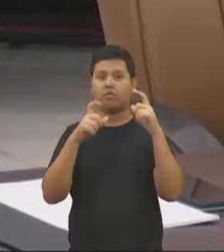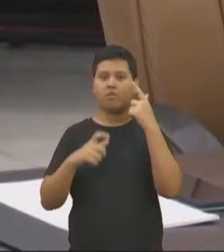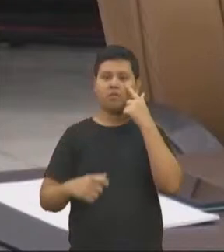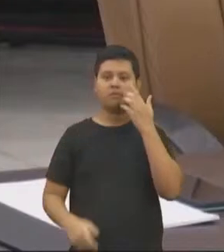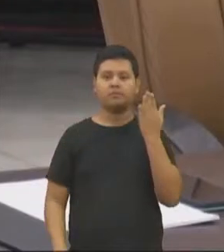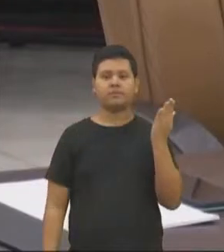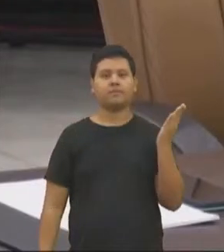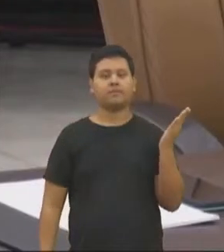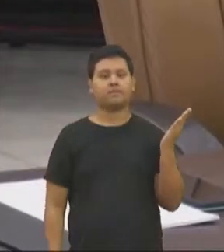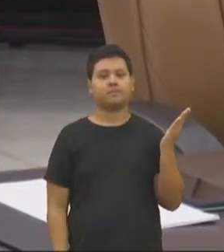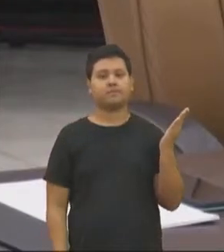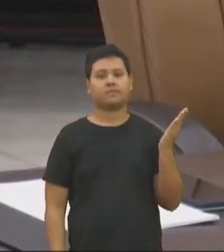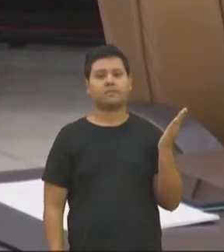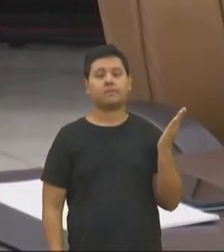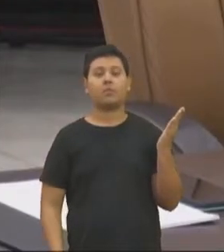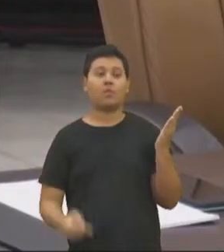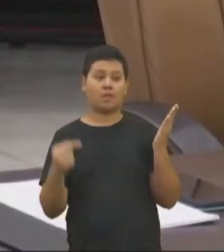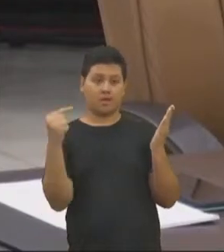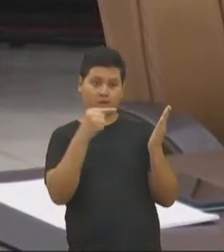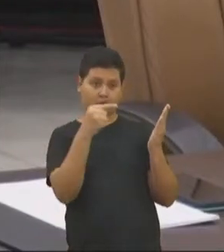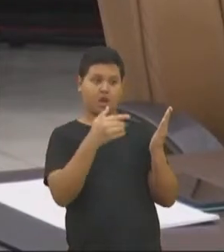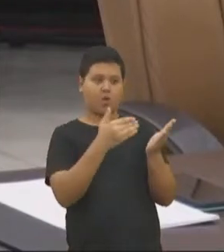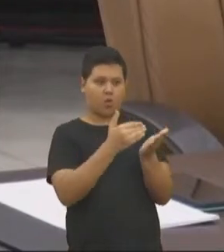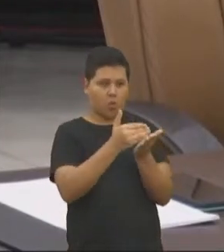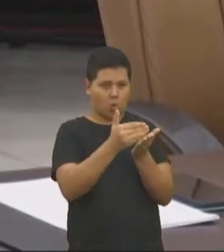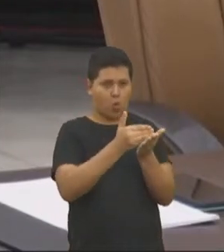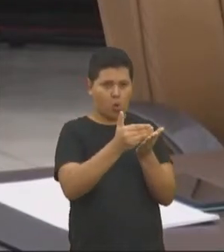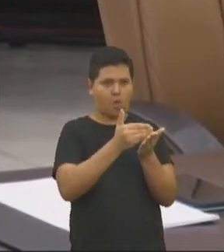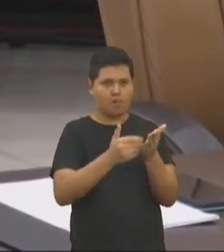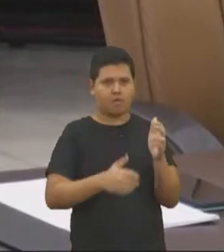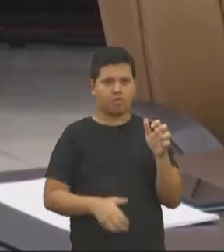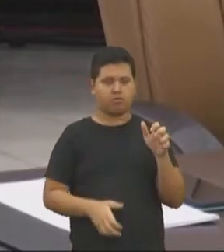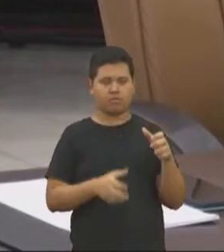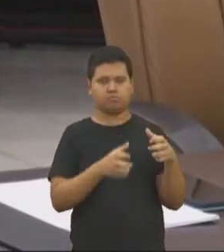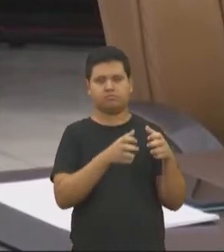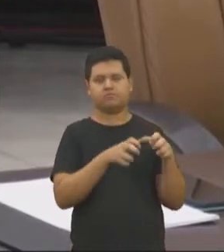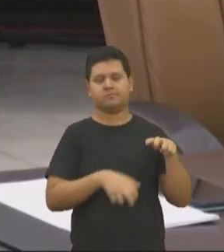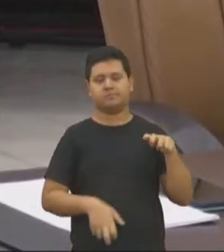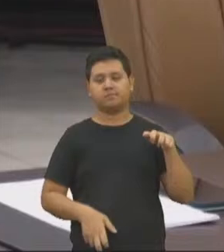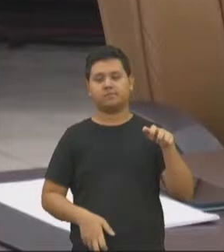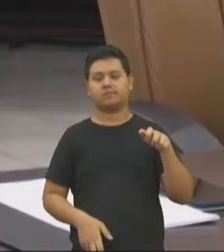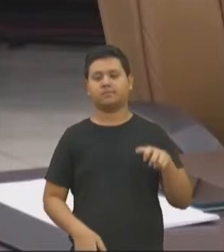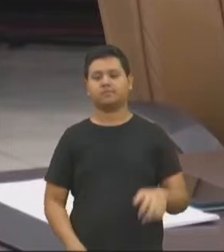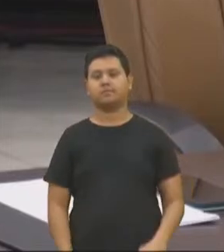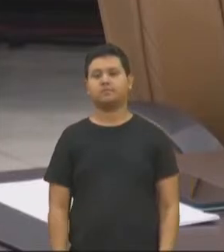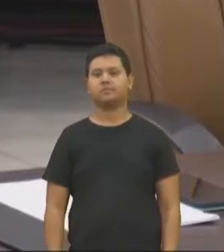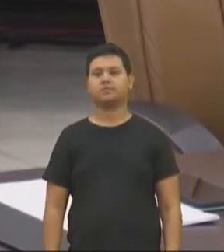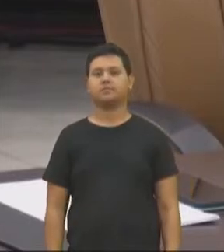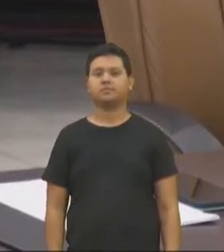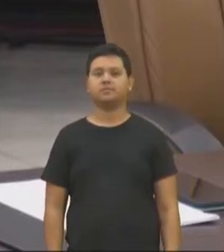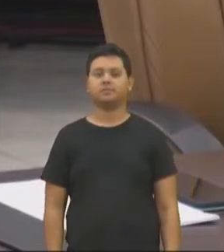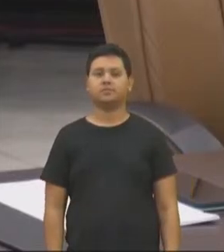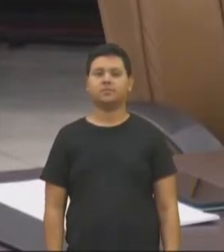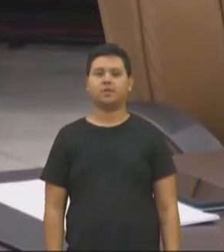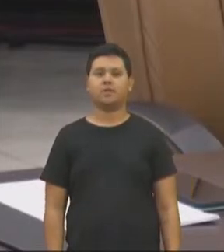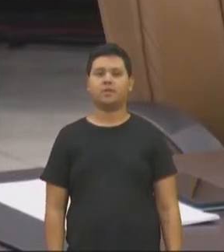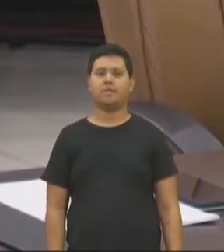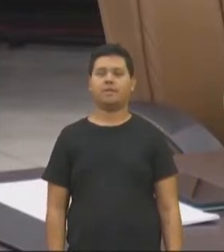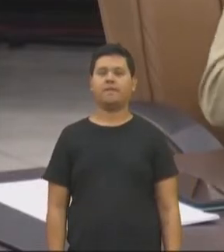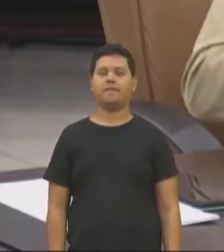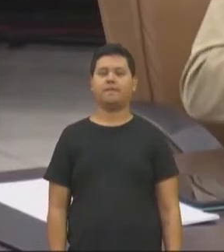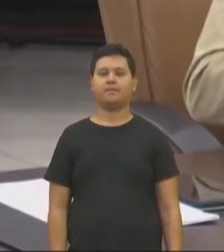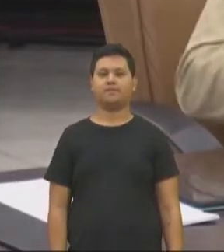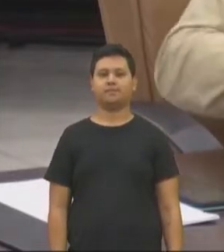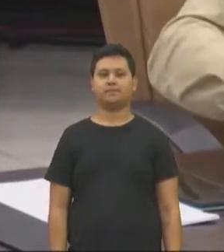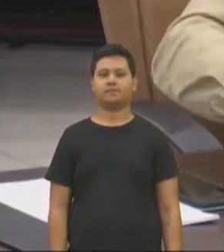ó. Onde que ele sai do ponto de ônibus do Parque Meia Lua a destina a rodoviária São